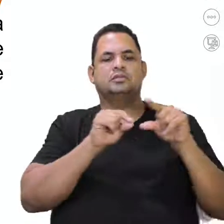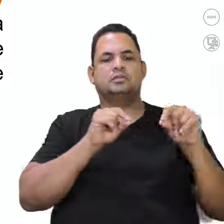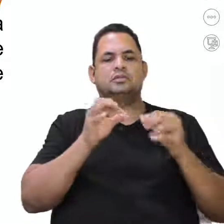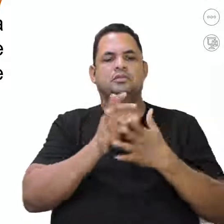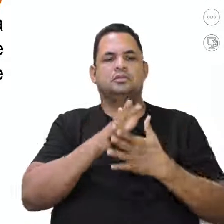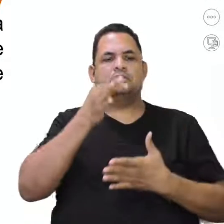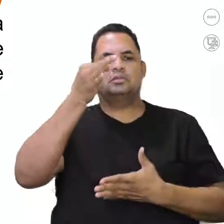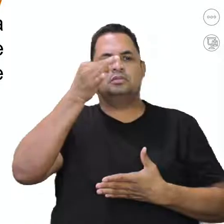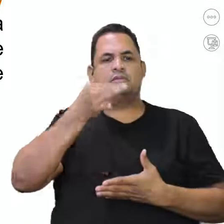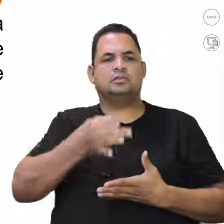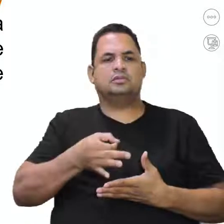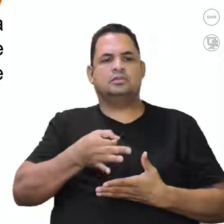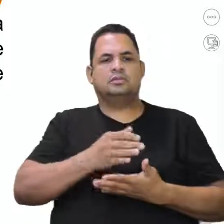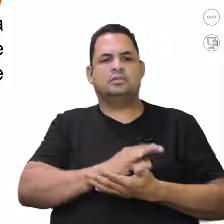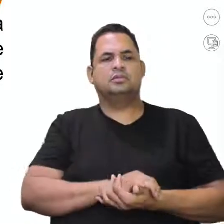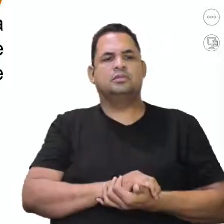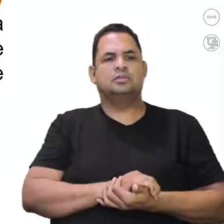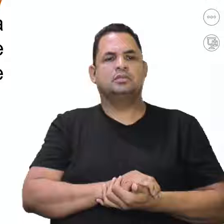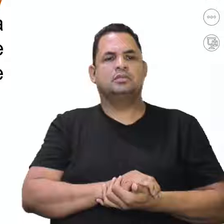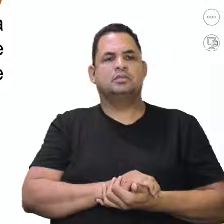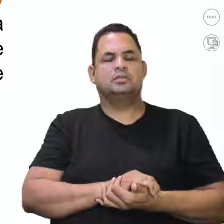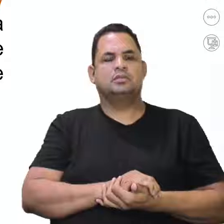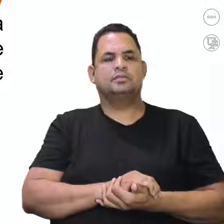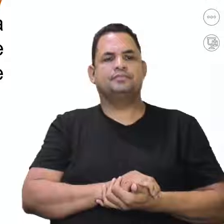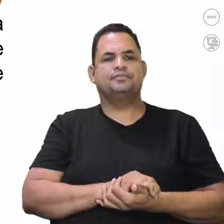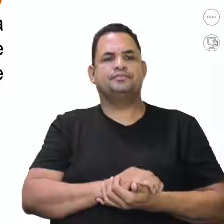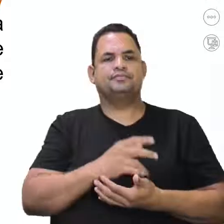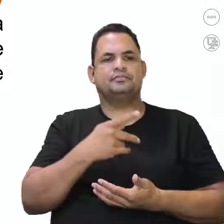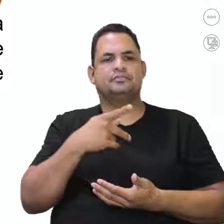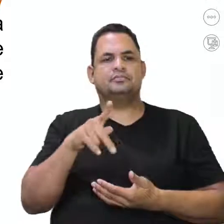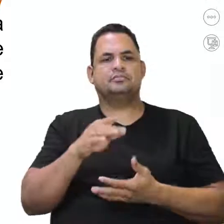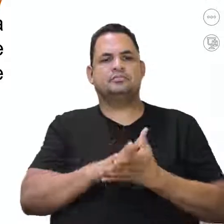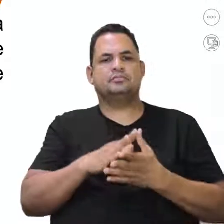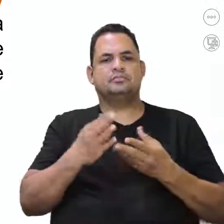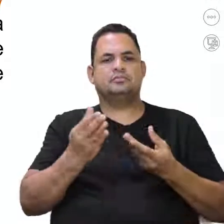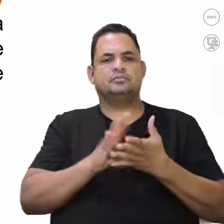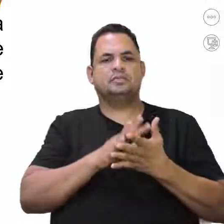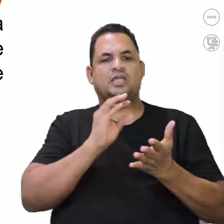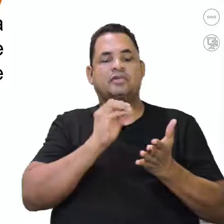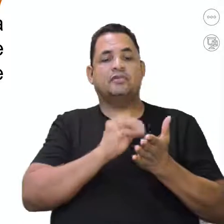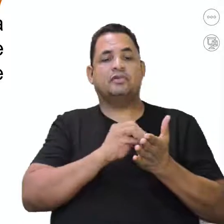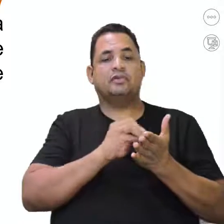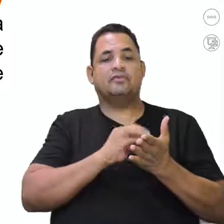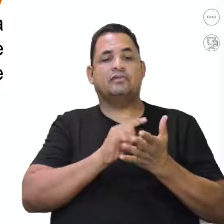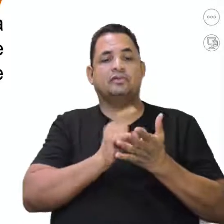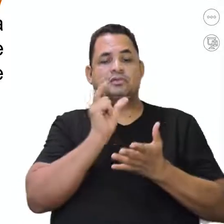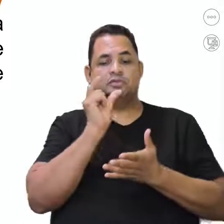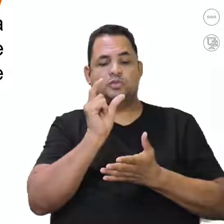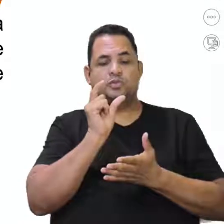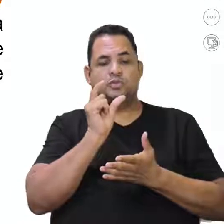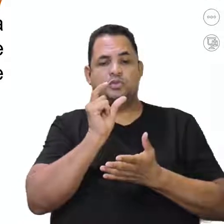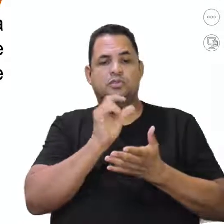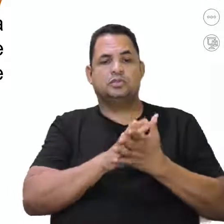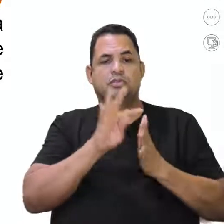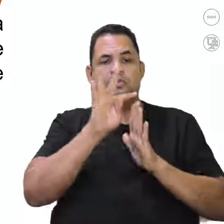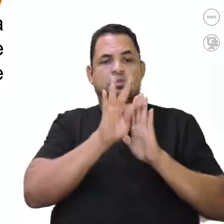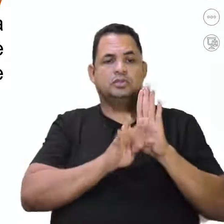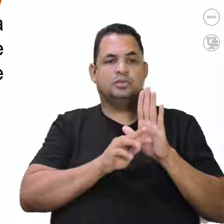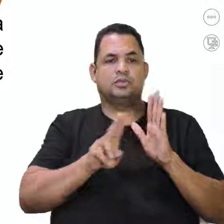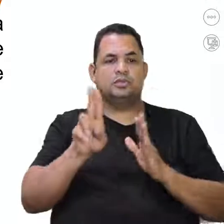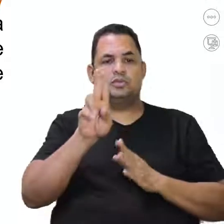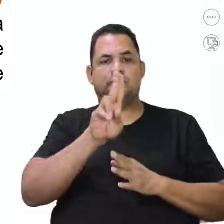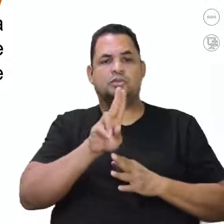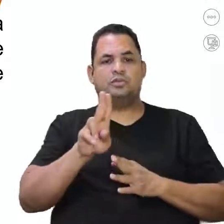a opção correta para completar esse texto, ok?